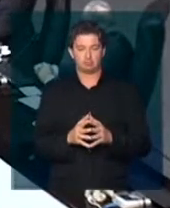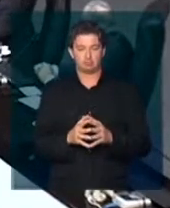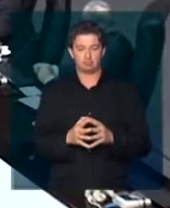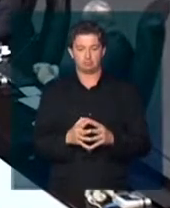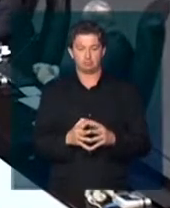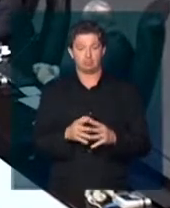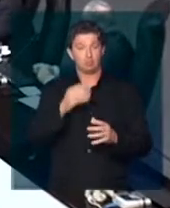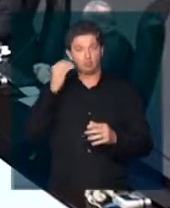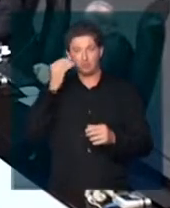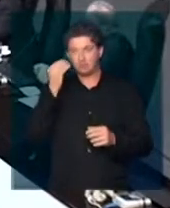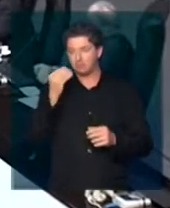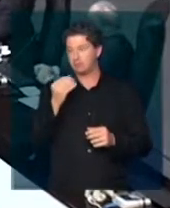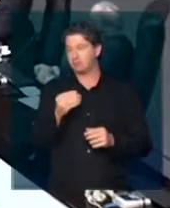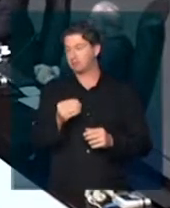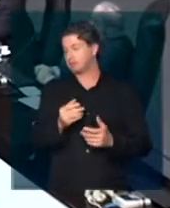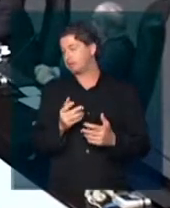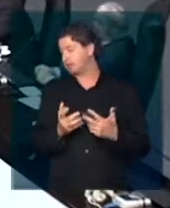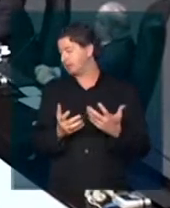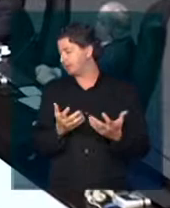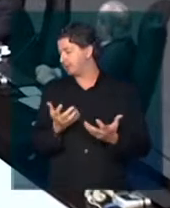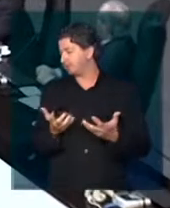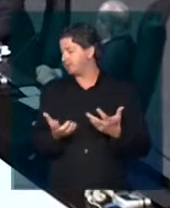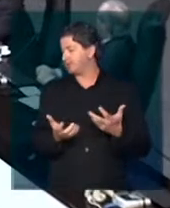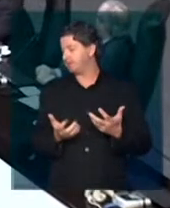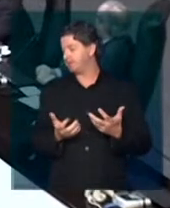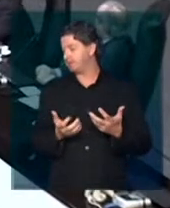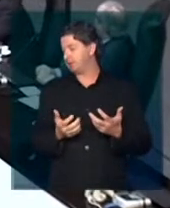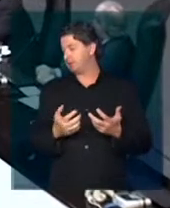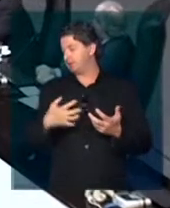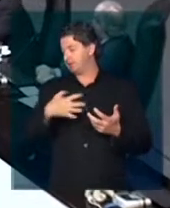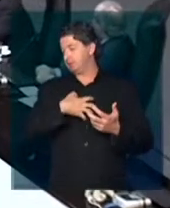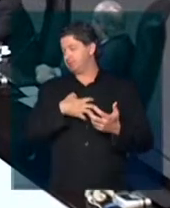É uma experiência que cada vez mais